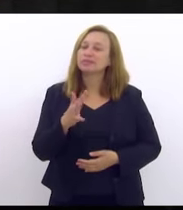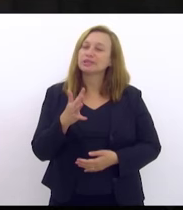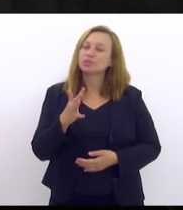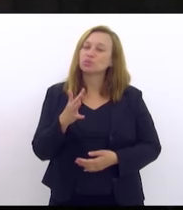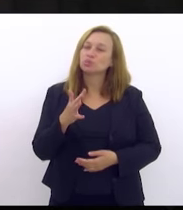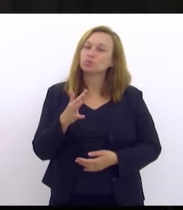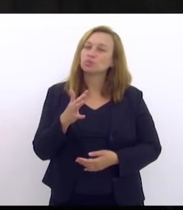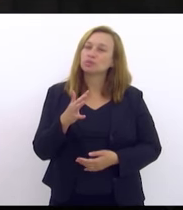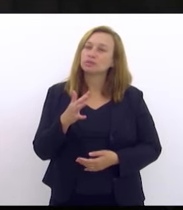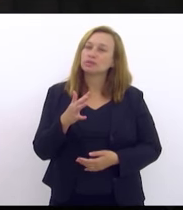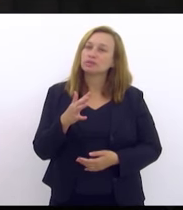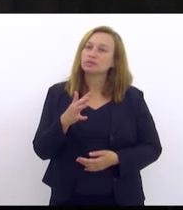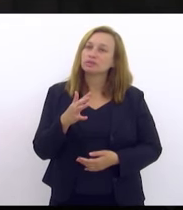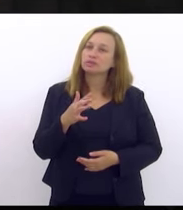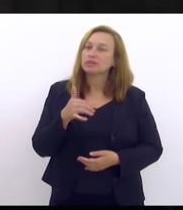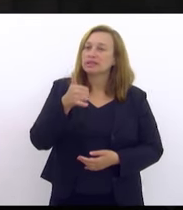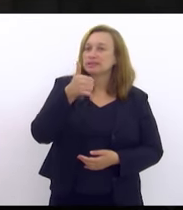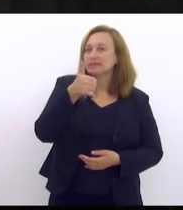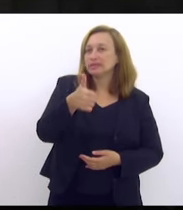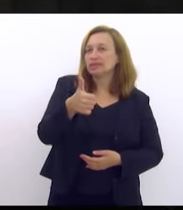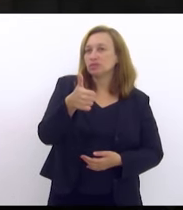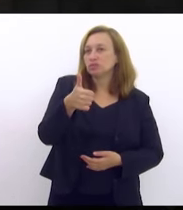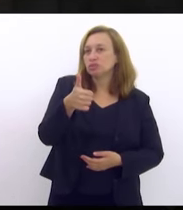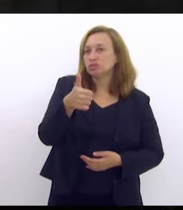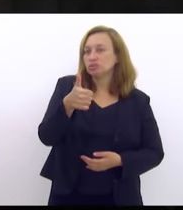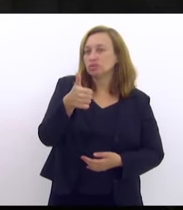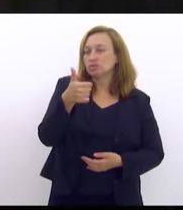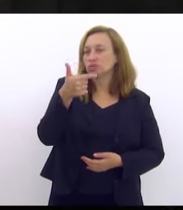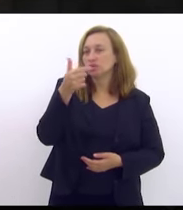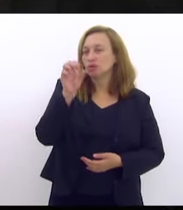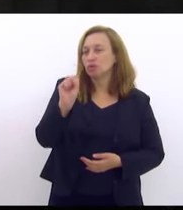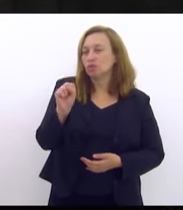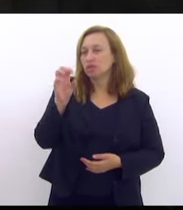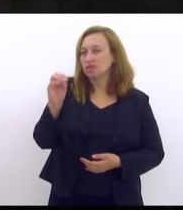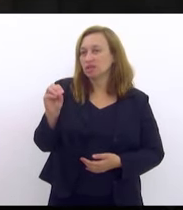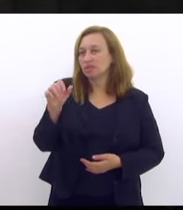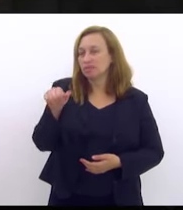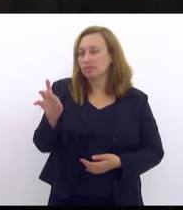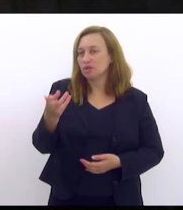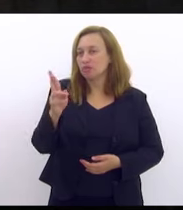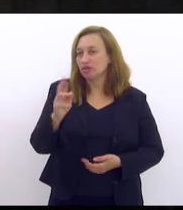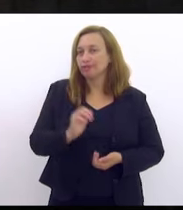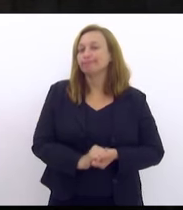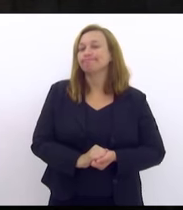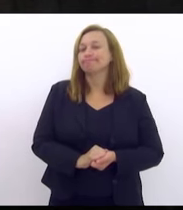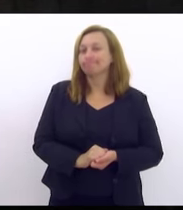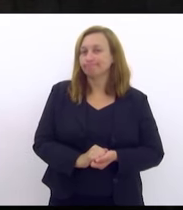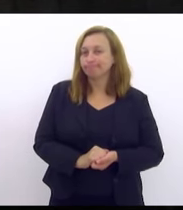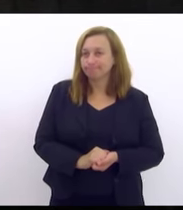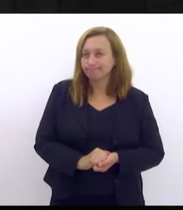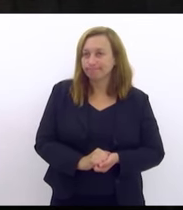aproximadamente em 180 bilhões de reais.